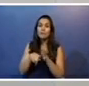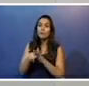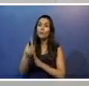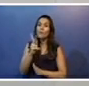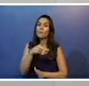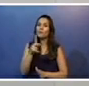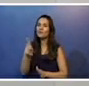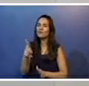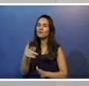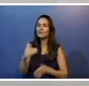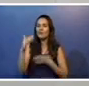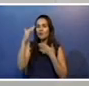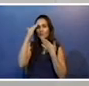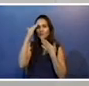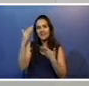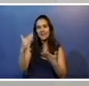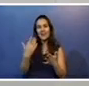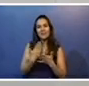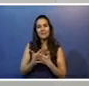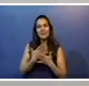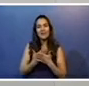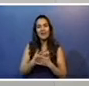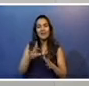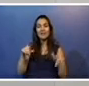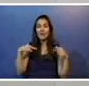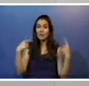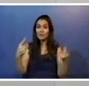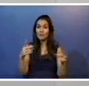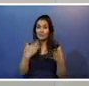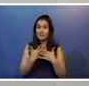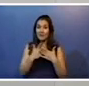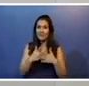irá lhe ajudar. Muito obrigada pela aula, até a próxima, tchau!